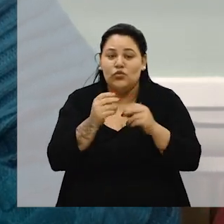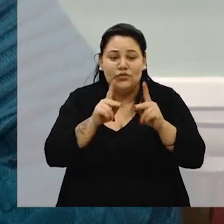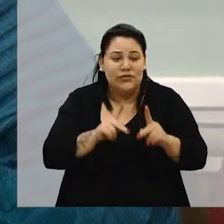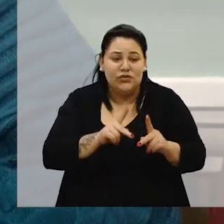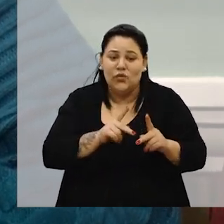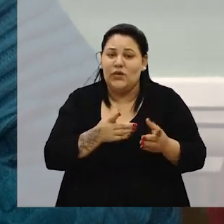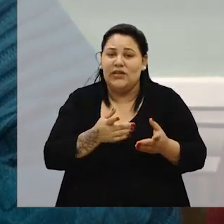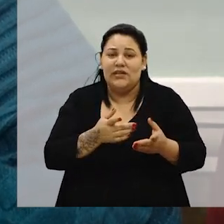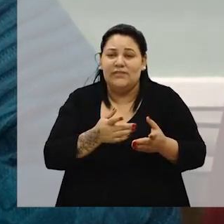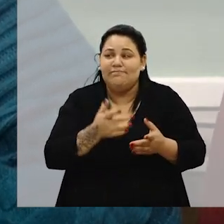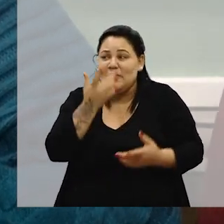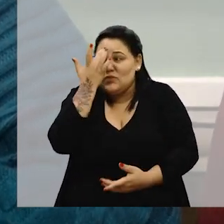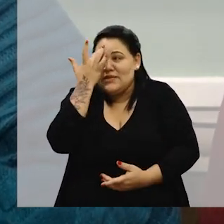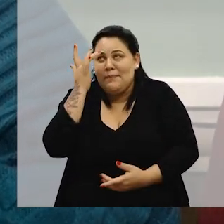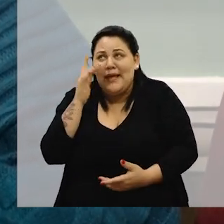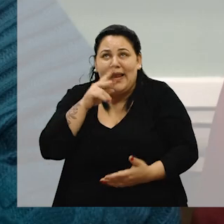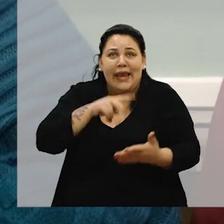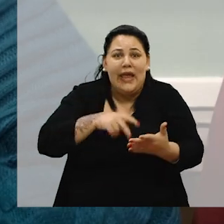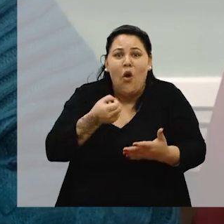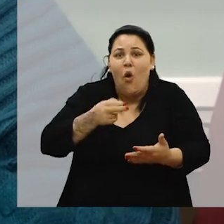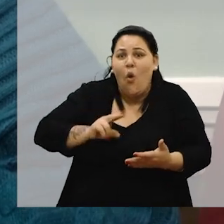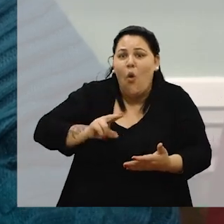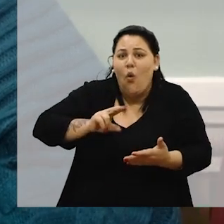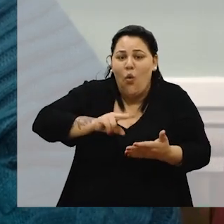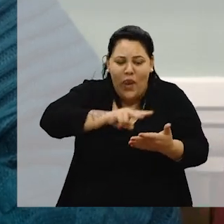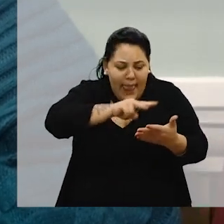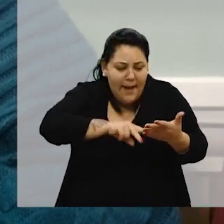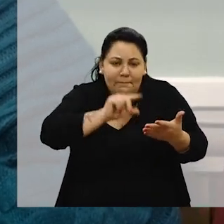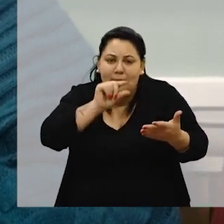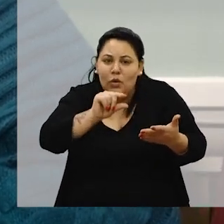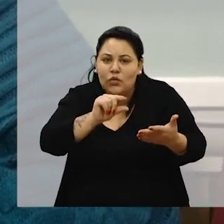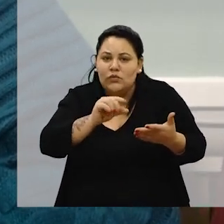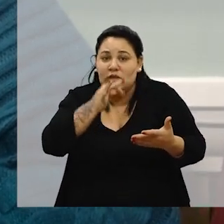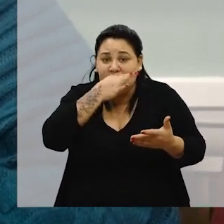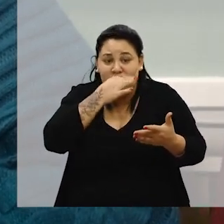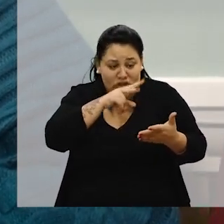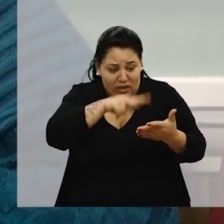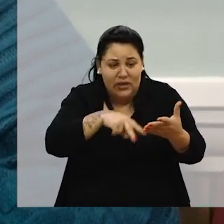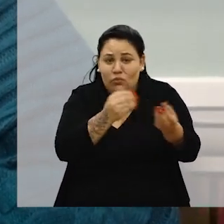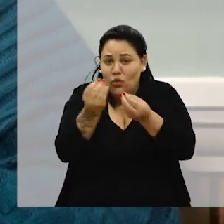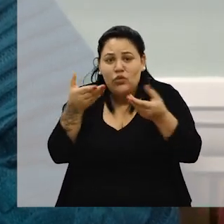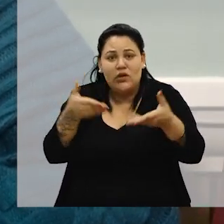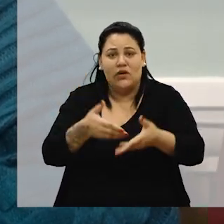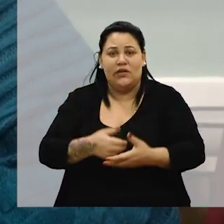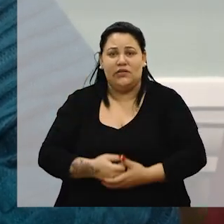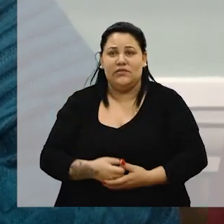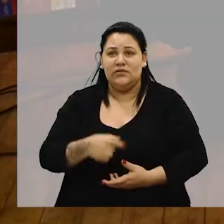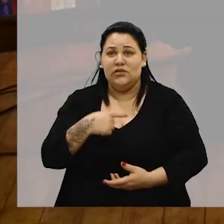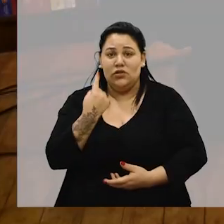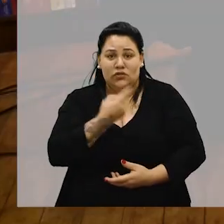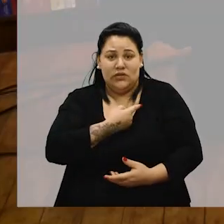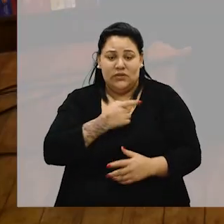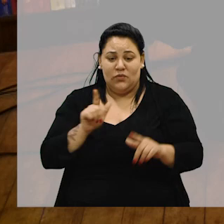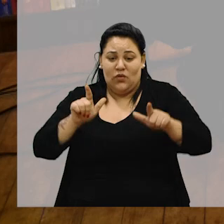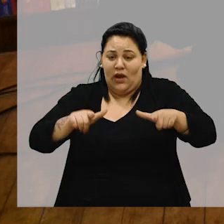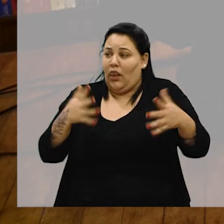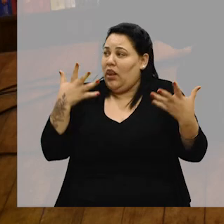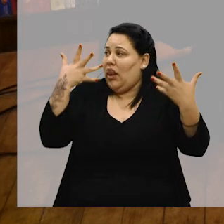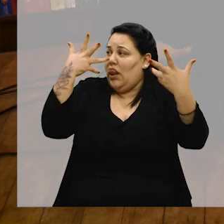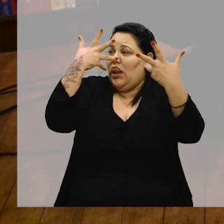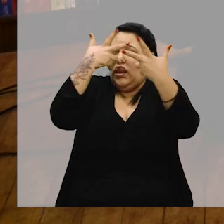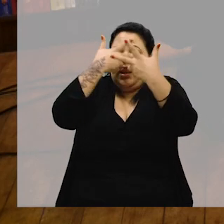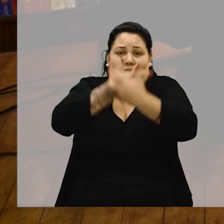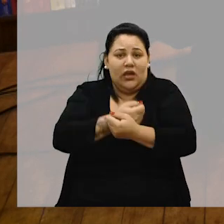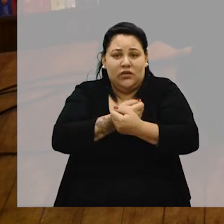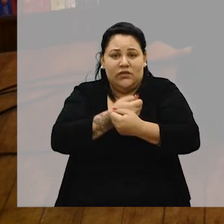quase analfabeta, mas lia pouco. Lia pouco. Caxias agora lê muito. Nós estamos aqui num palácio